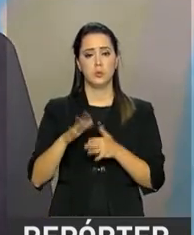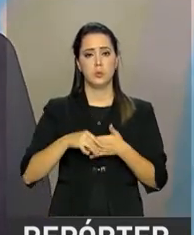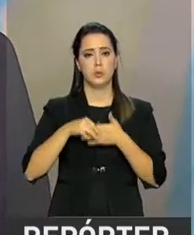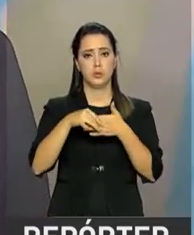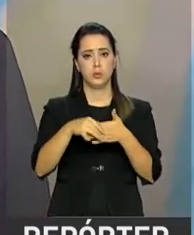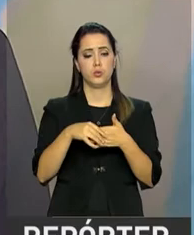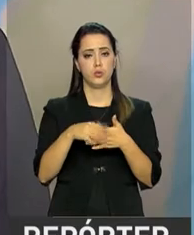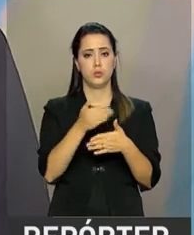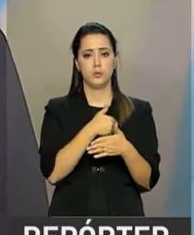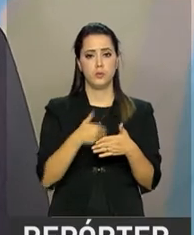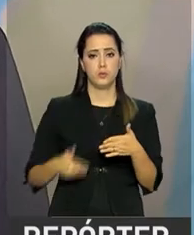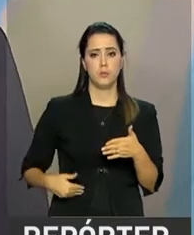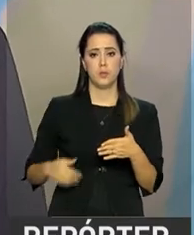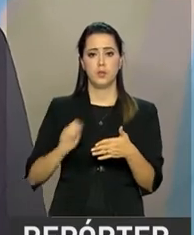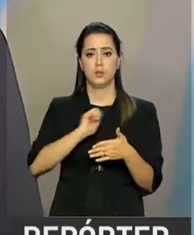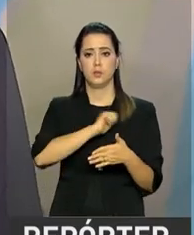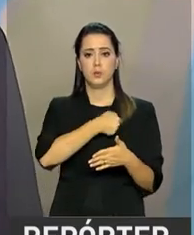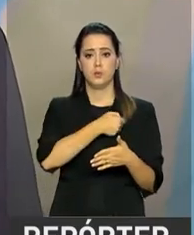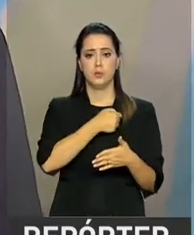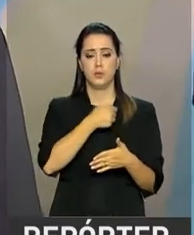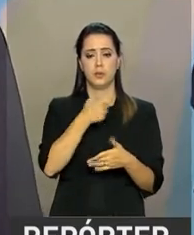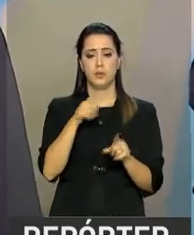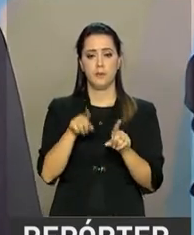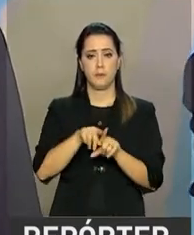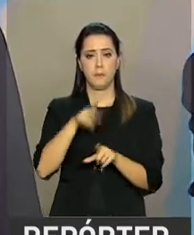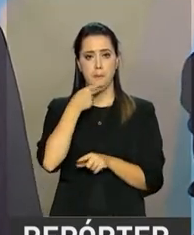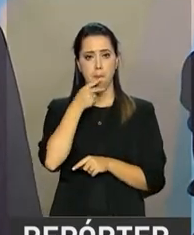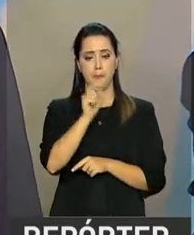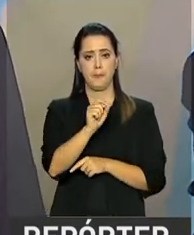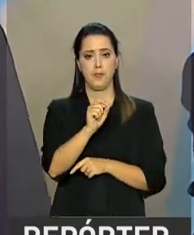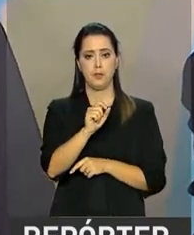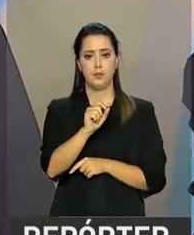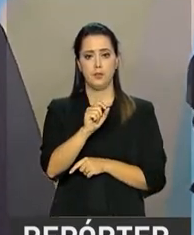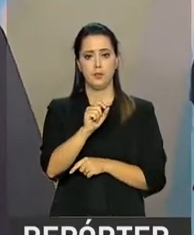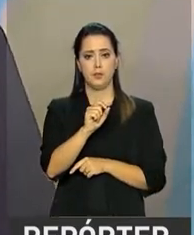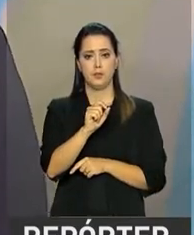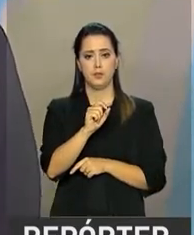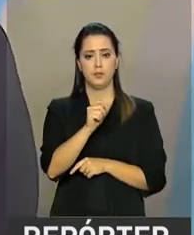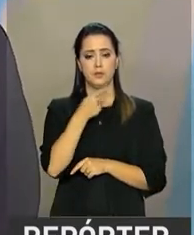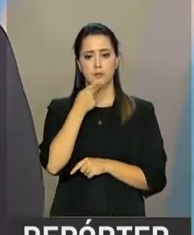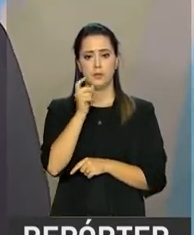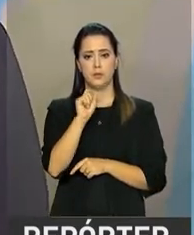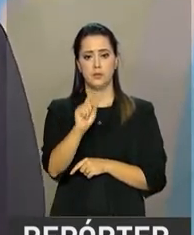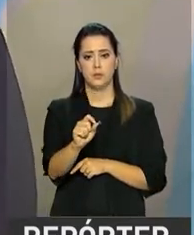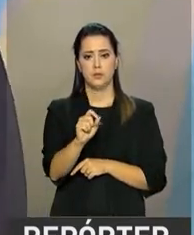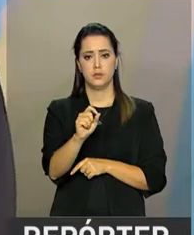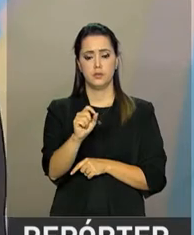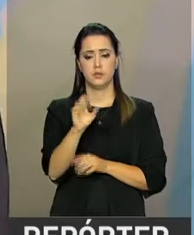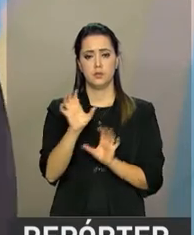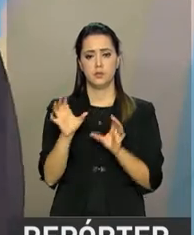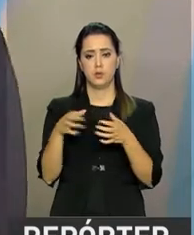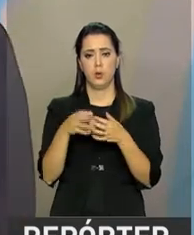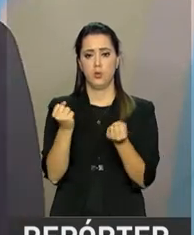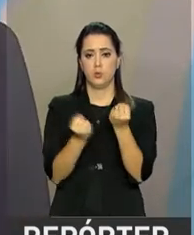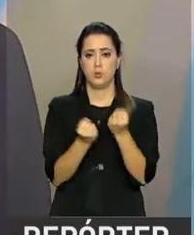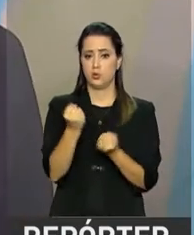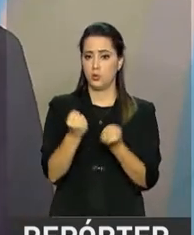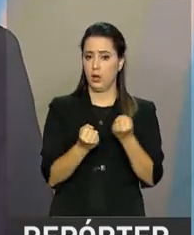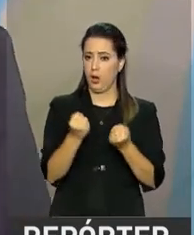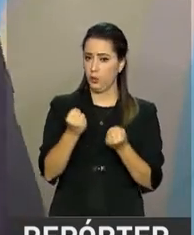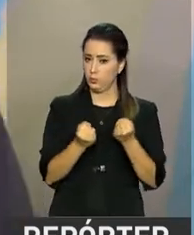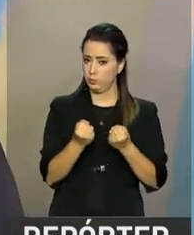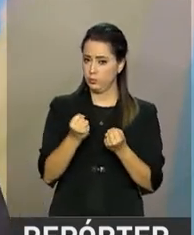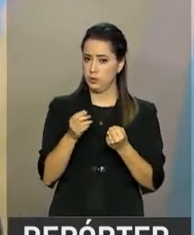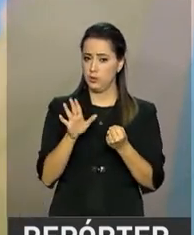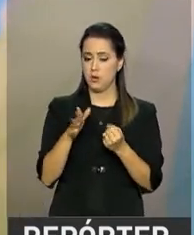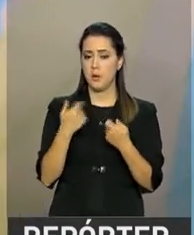rajoy da espanha dizendo que aliás comentei com o legado que era a questão do setor automotivo que ainda havia